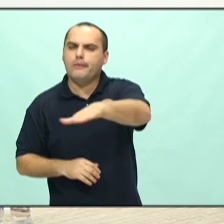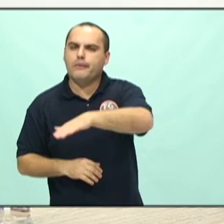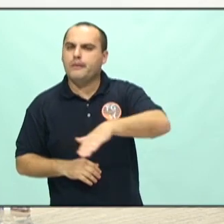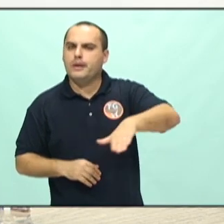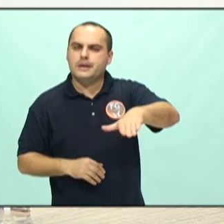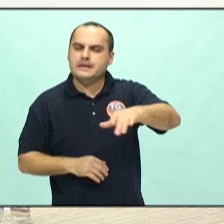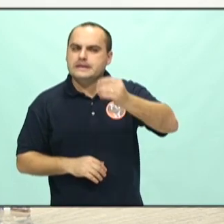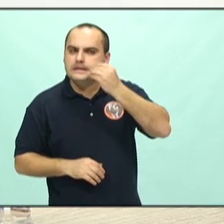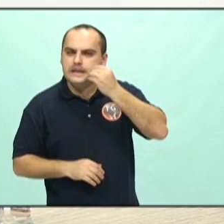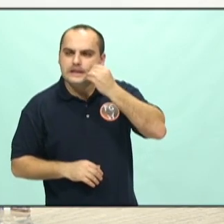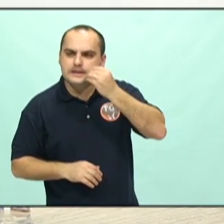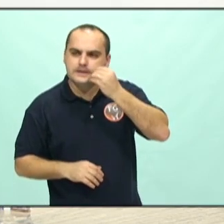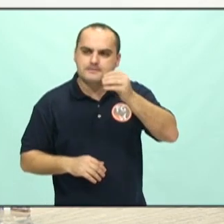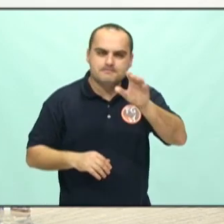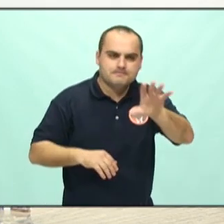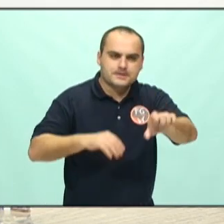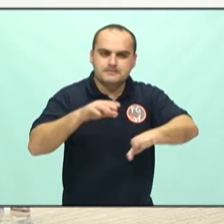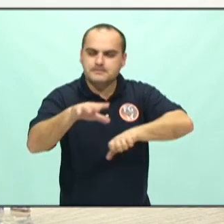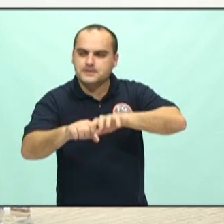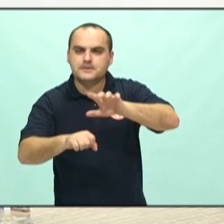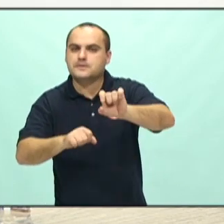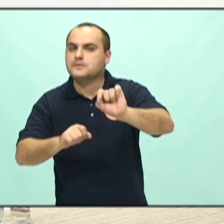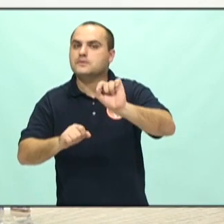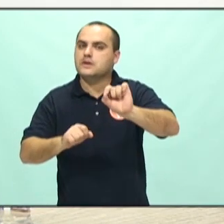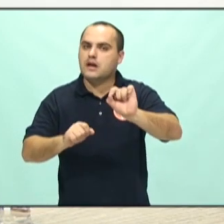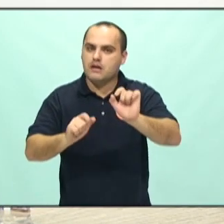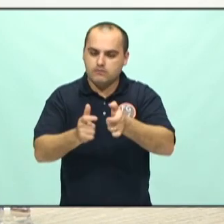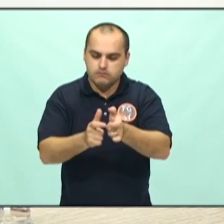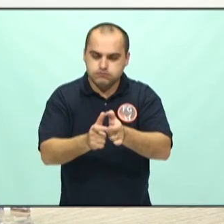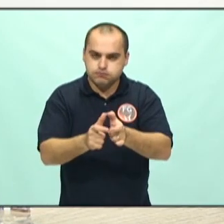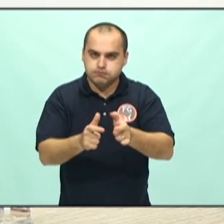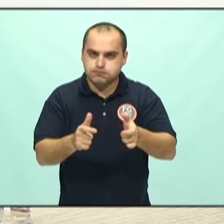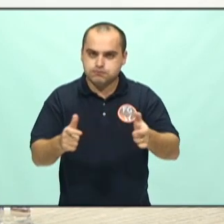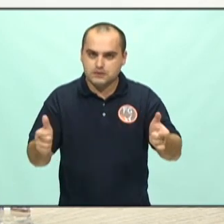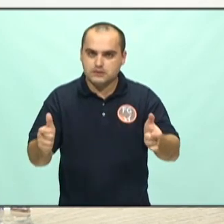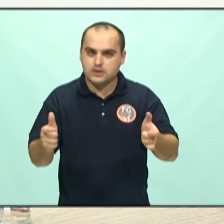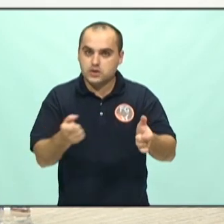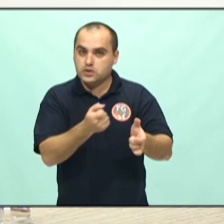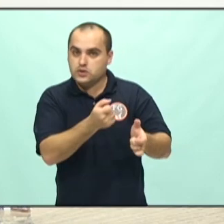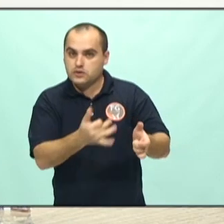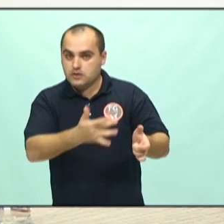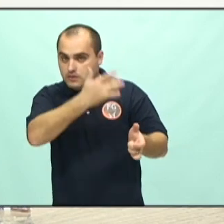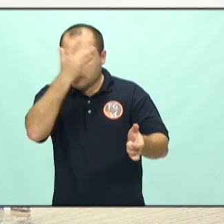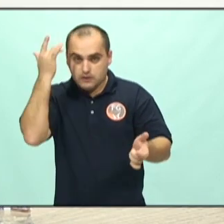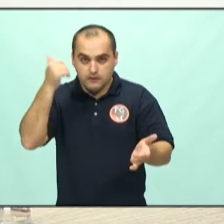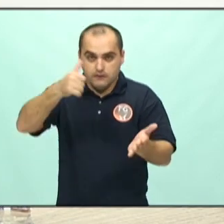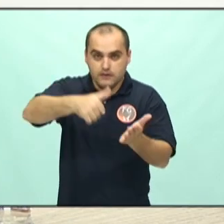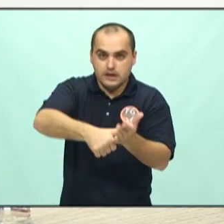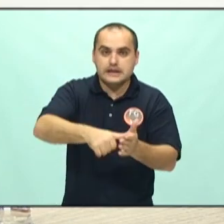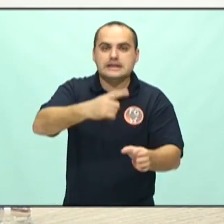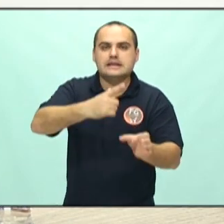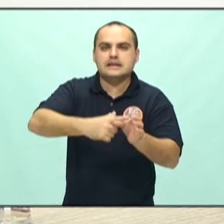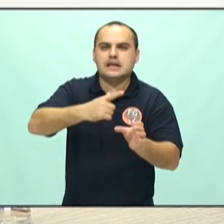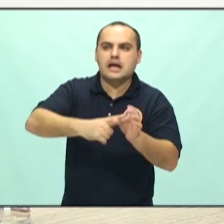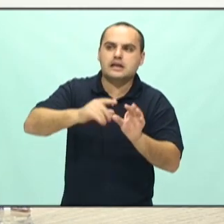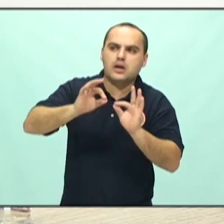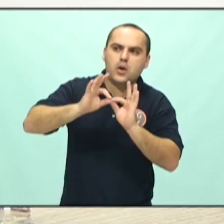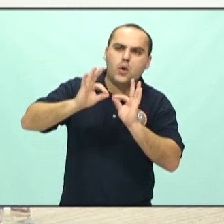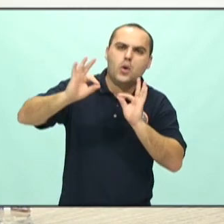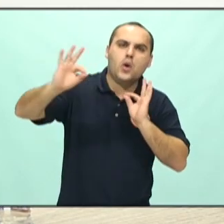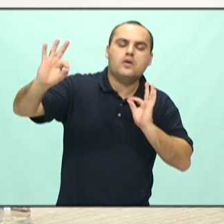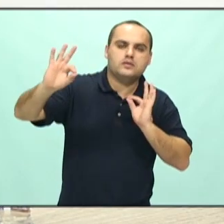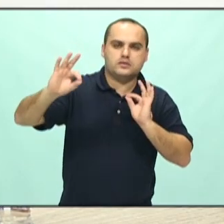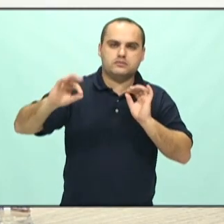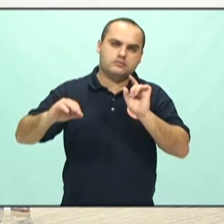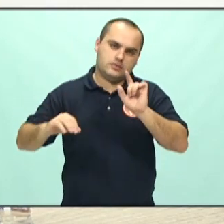nessa busca, né, nós temos ampliado muito a quantitativa de filiados, principalmente nas cidades mais distantes, né,